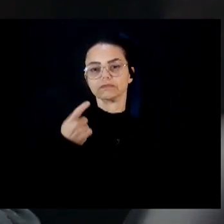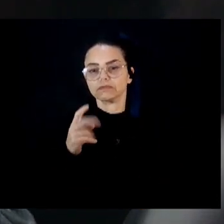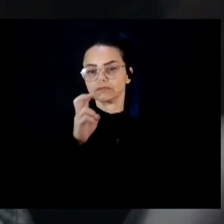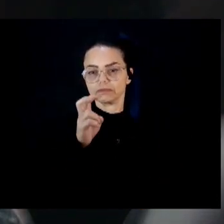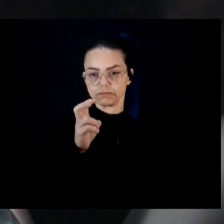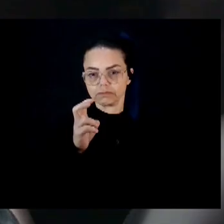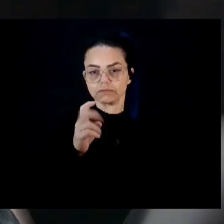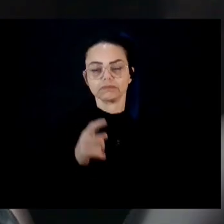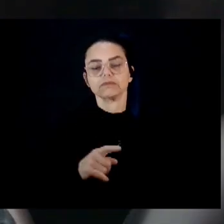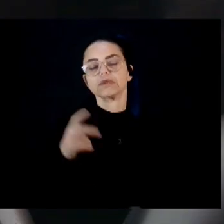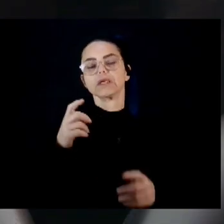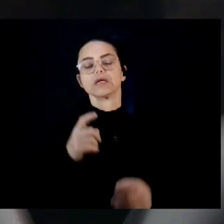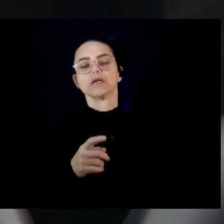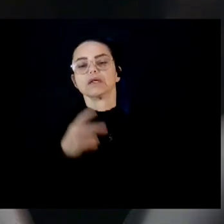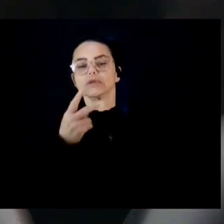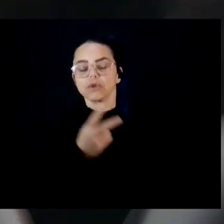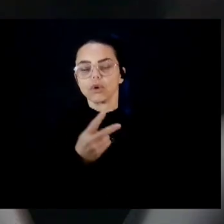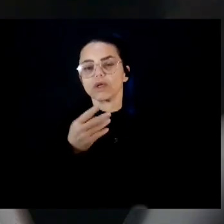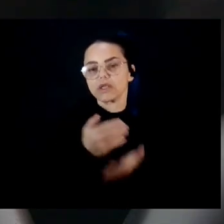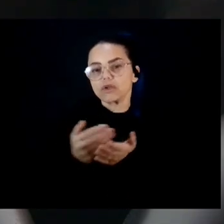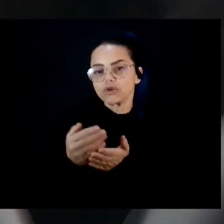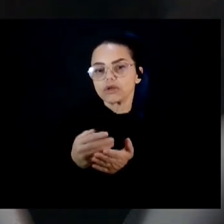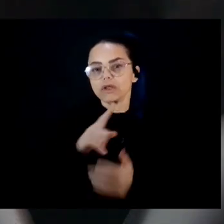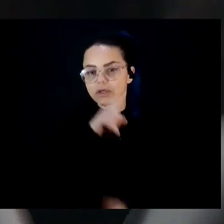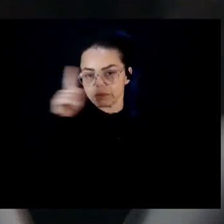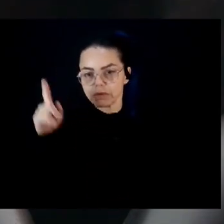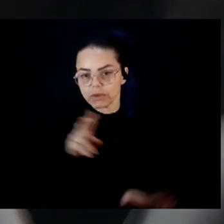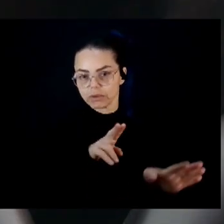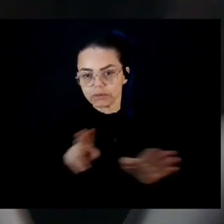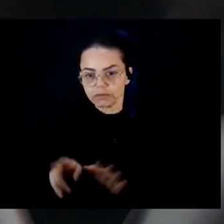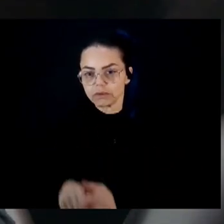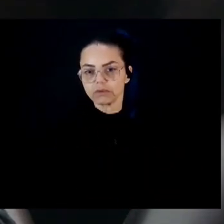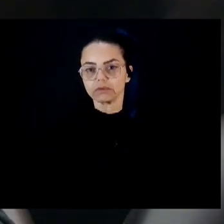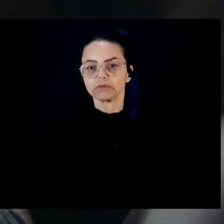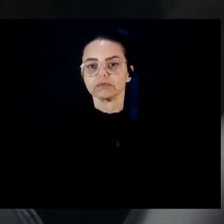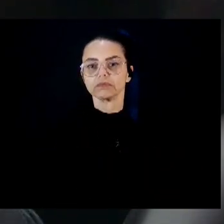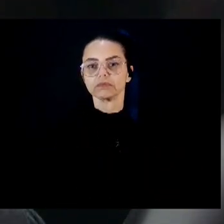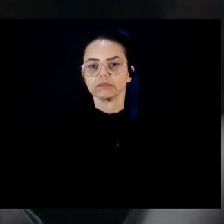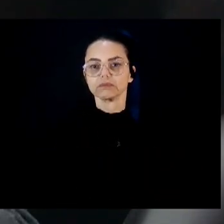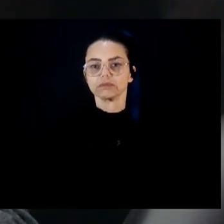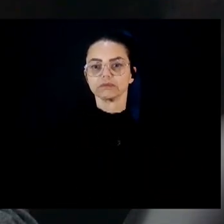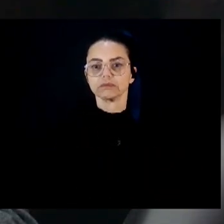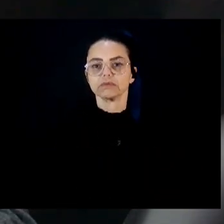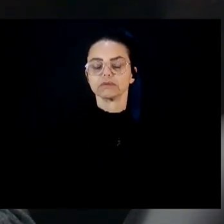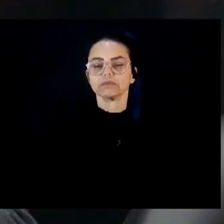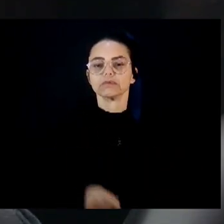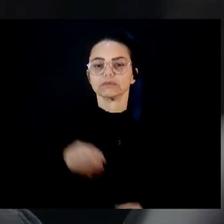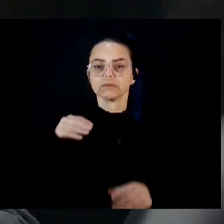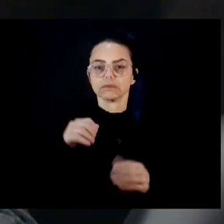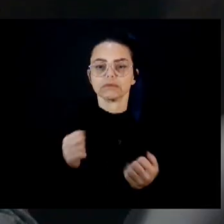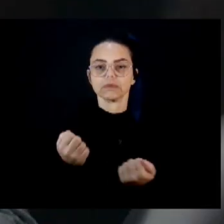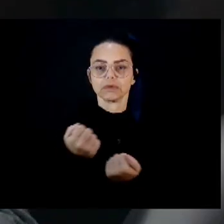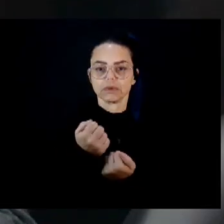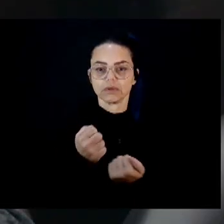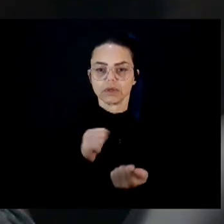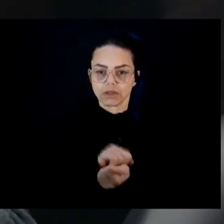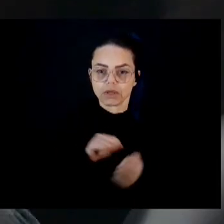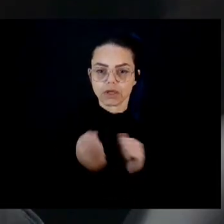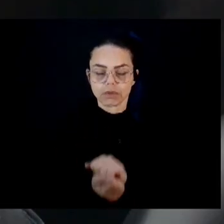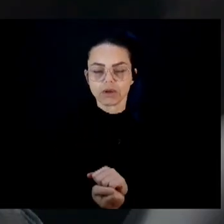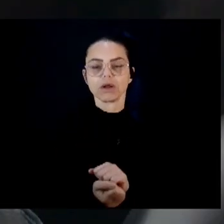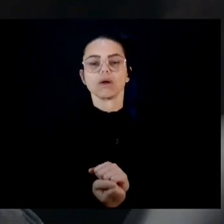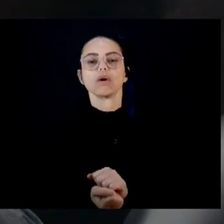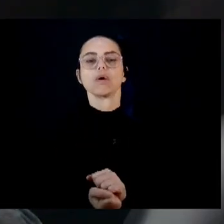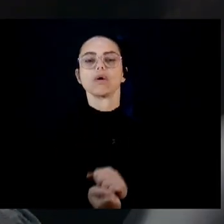dias, vamos começar com 3 dias, e aí nesse Tetris a gente encaixa um suplemento se for necessário, se for adequado, e